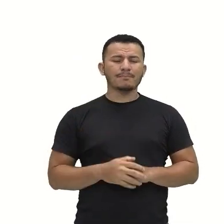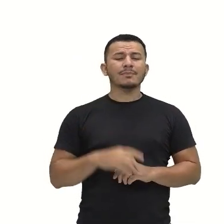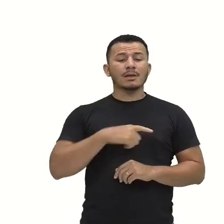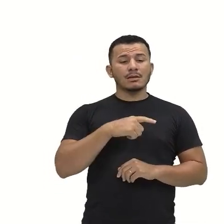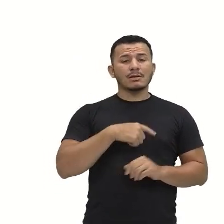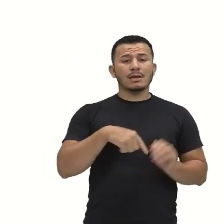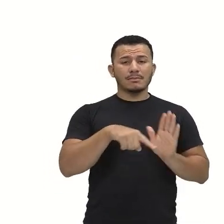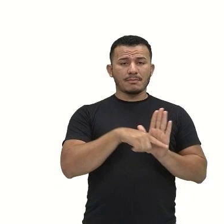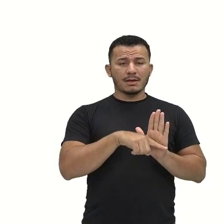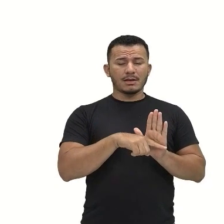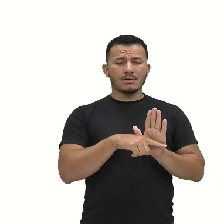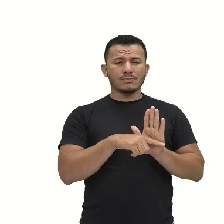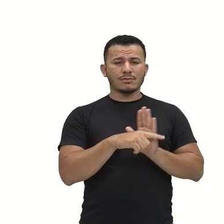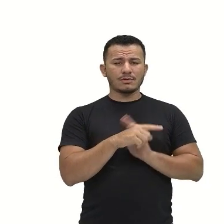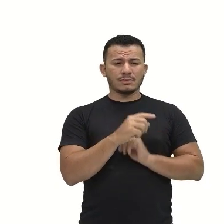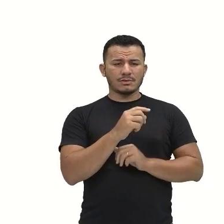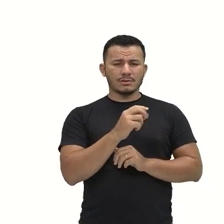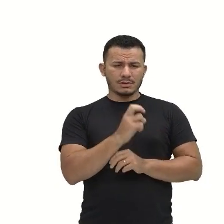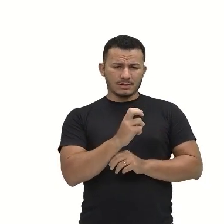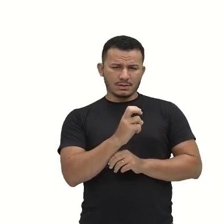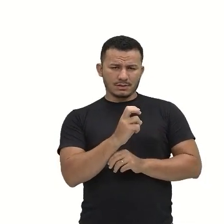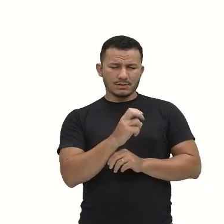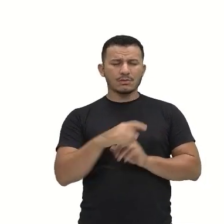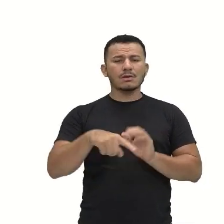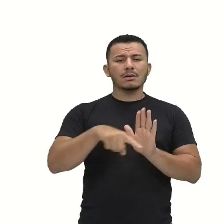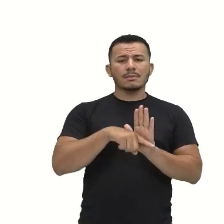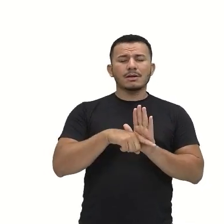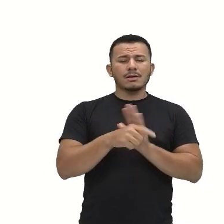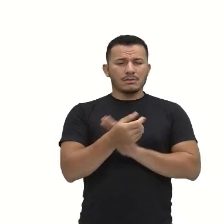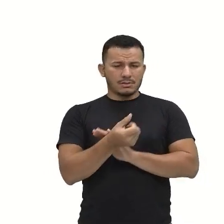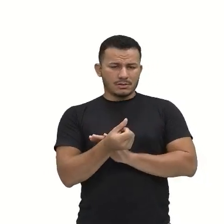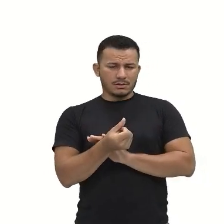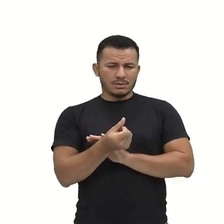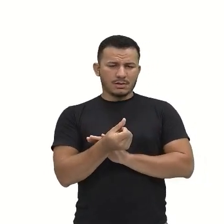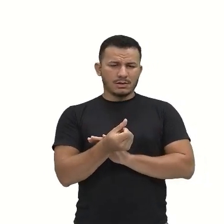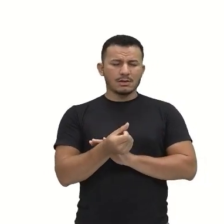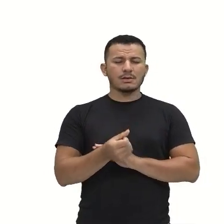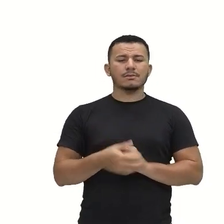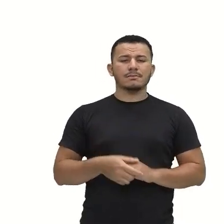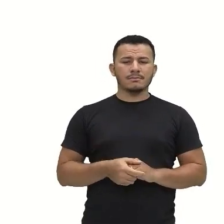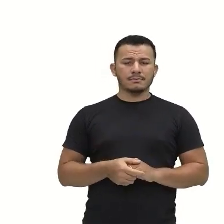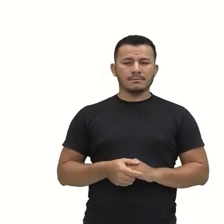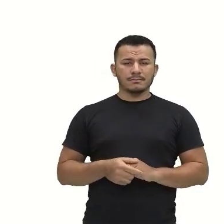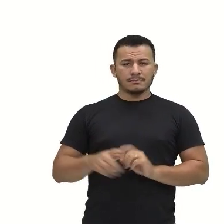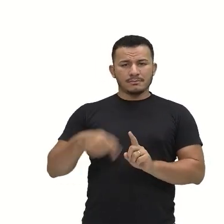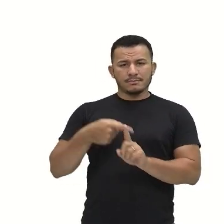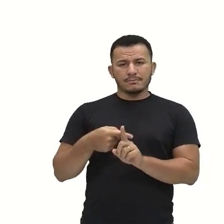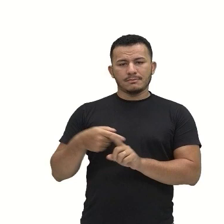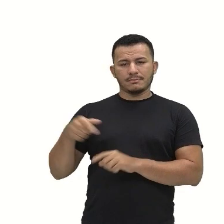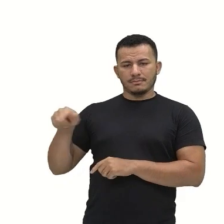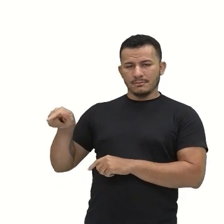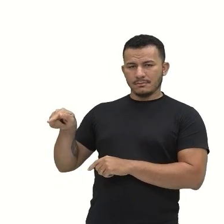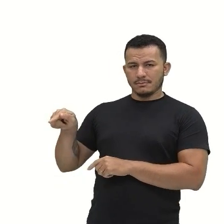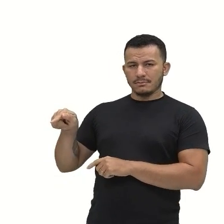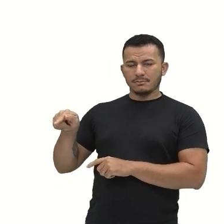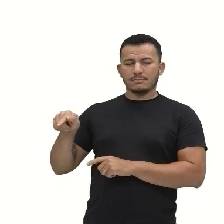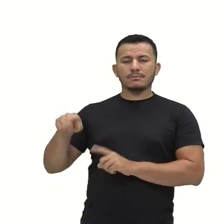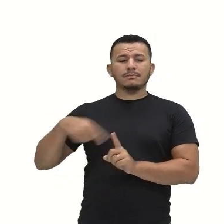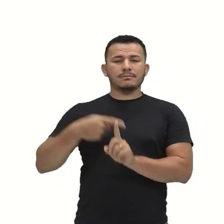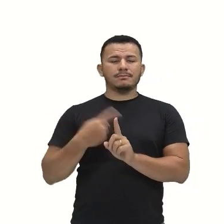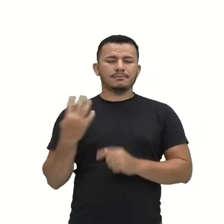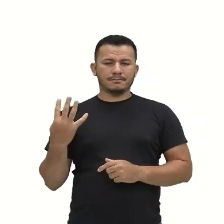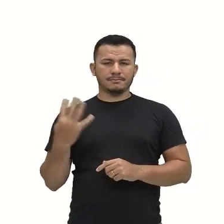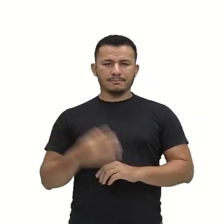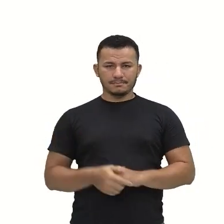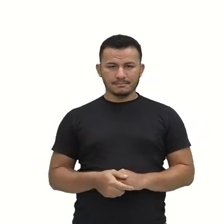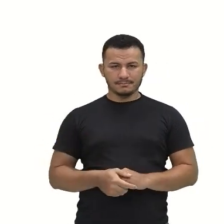ó, menos 6. Aliás, desculpa, menos 5, menos 6, mais 7 e